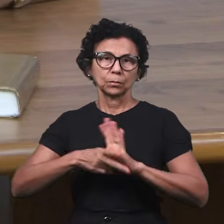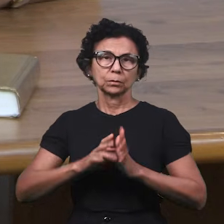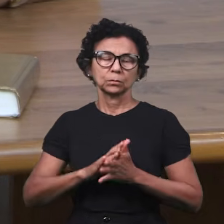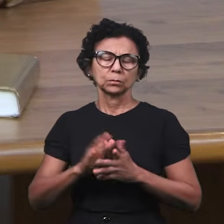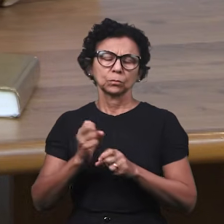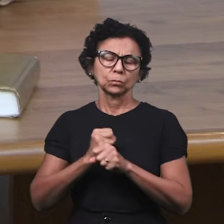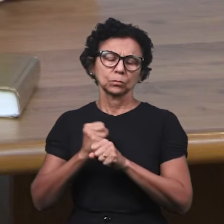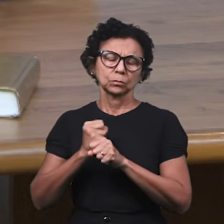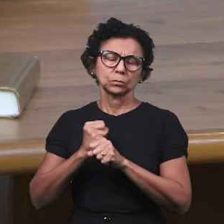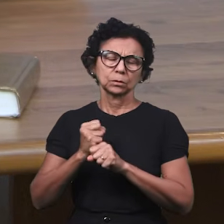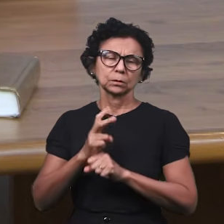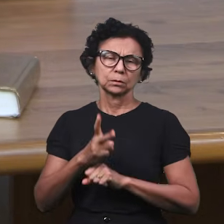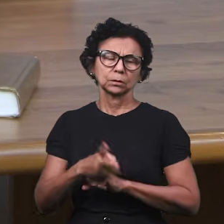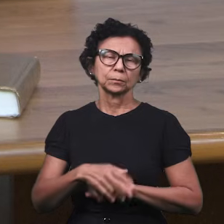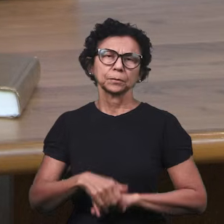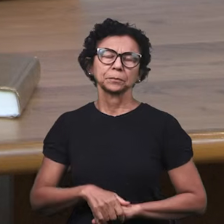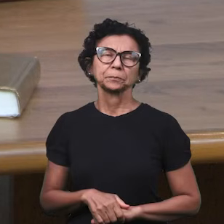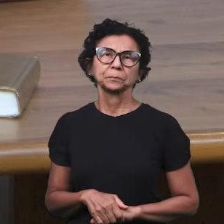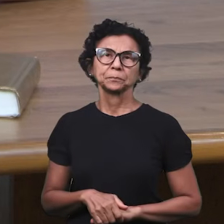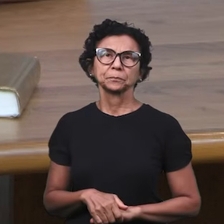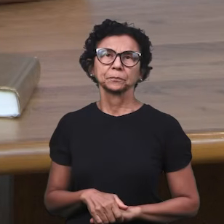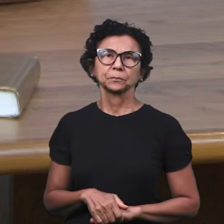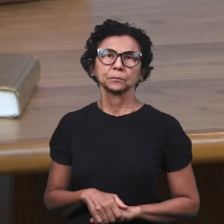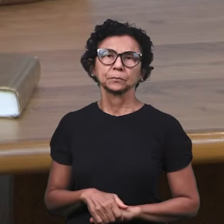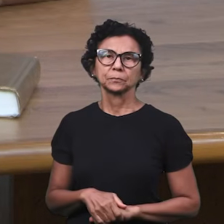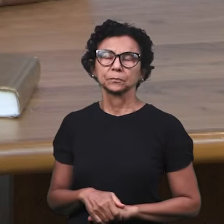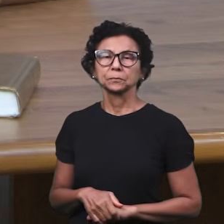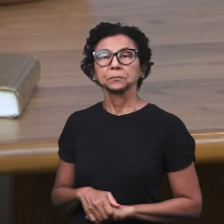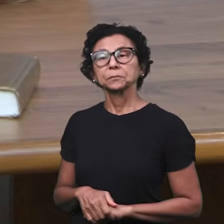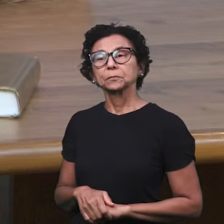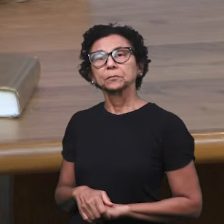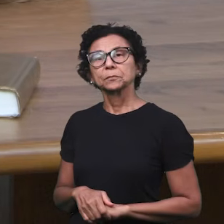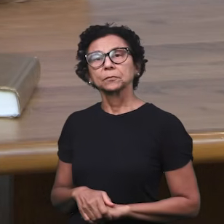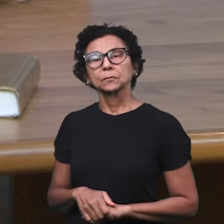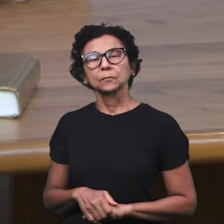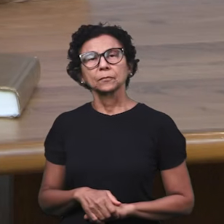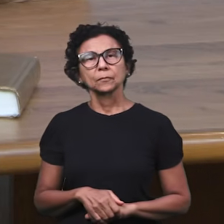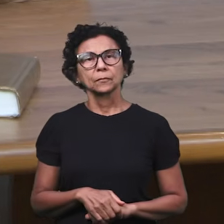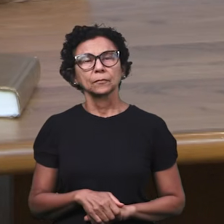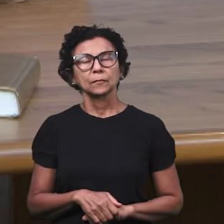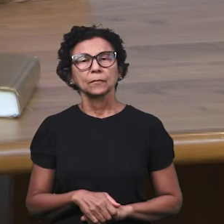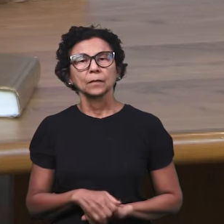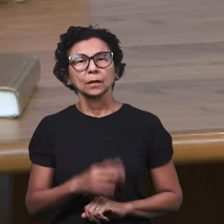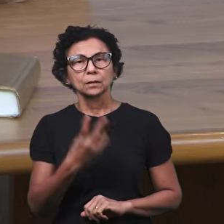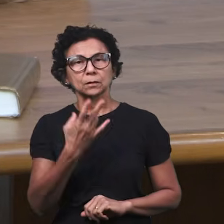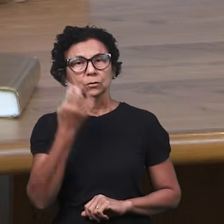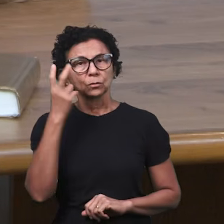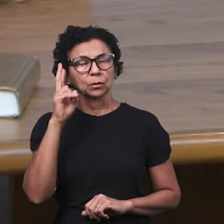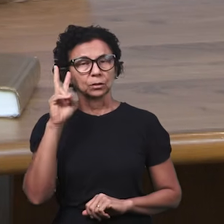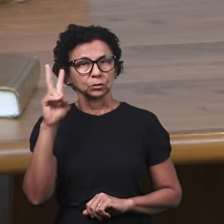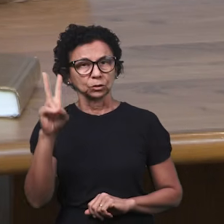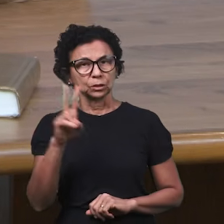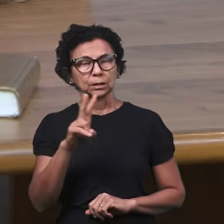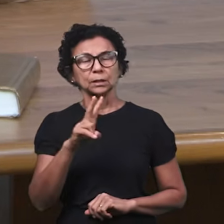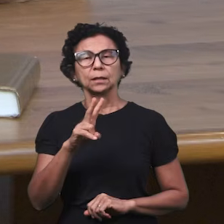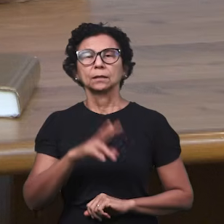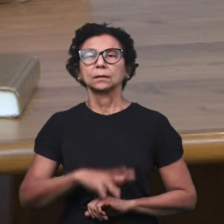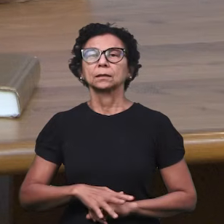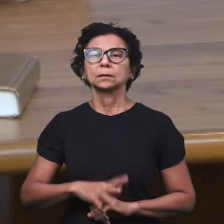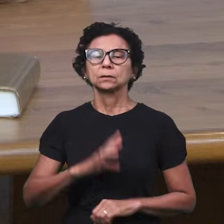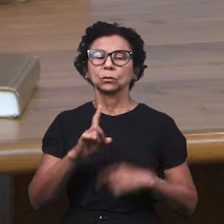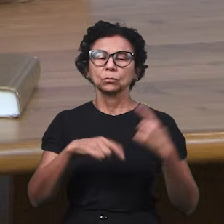os anos. E que estes dias seriam lembrados e guardados por